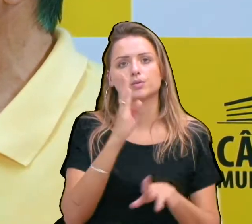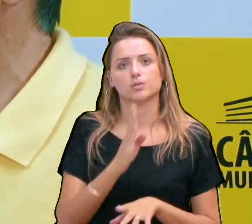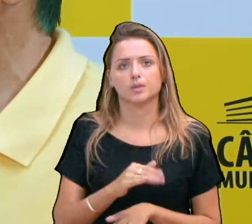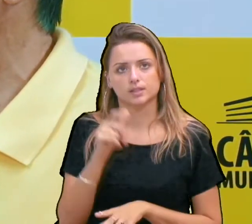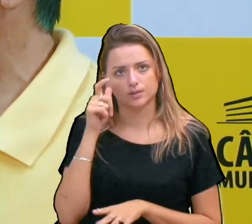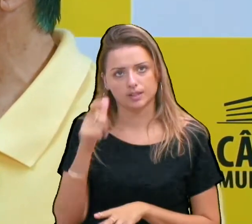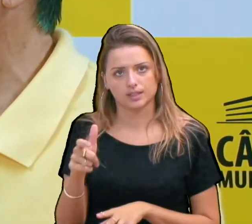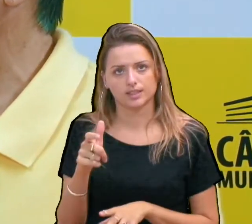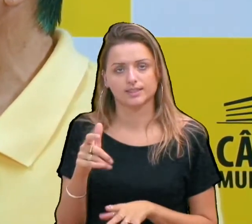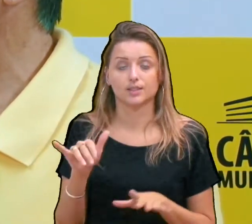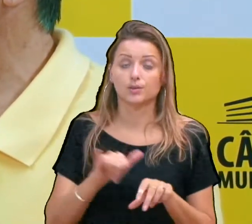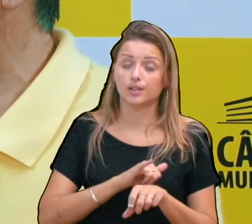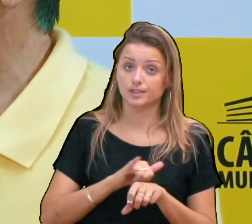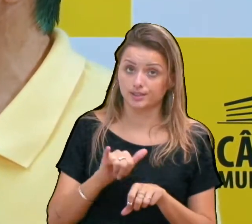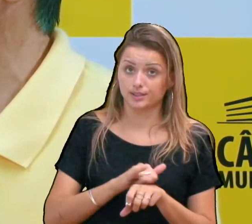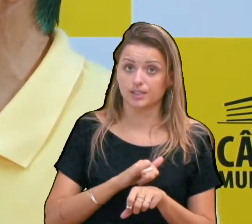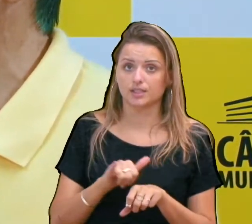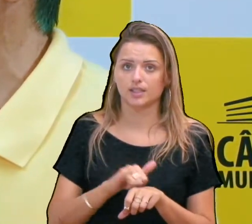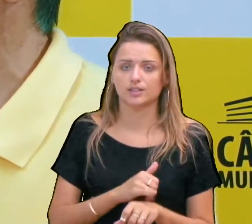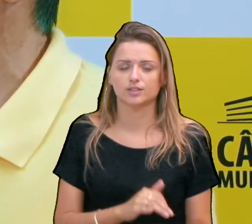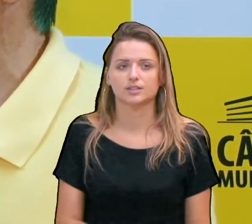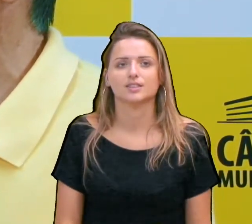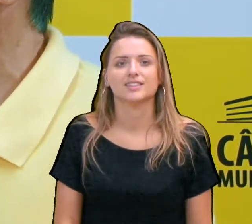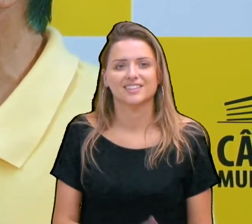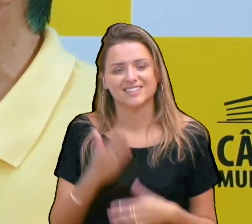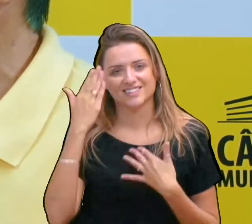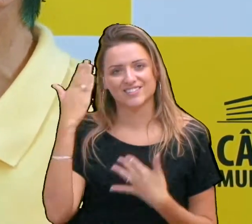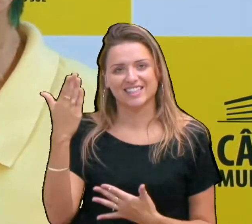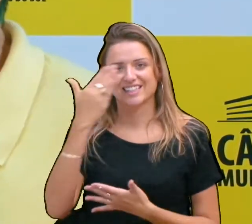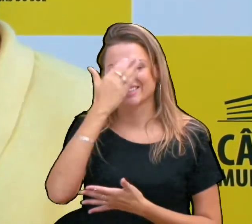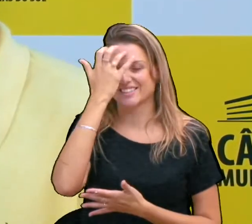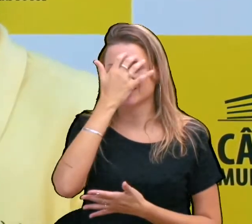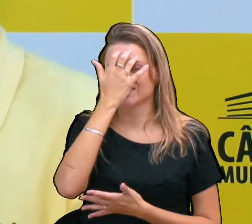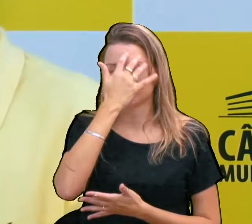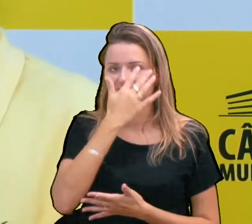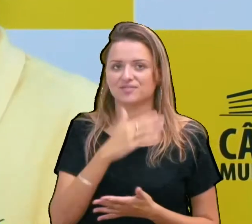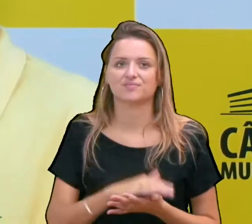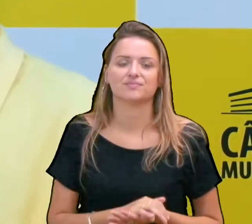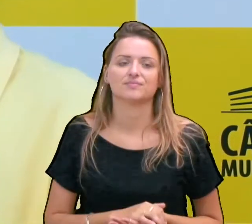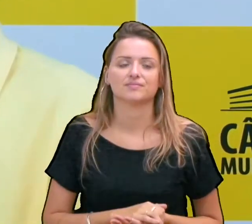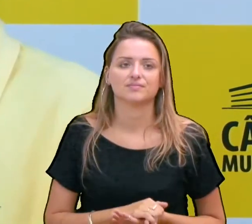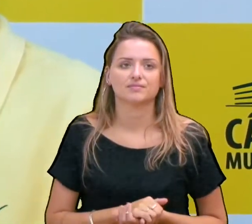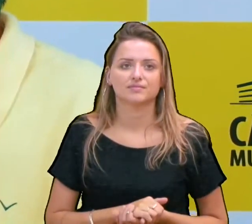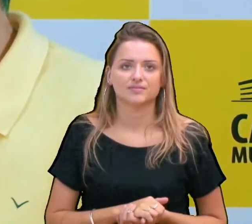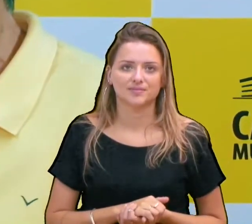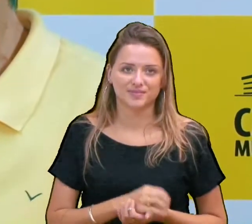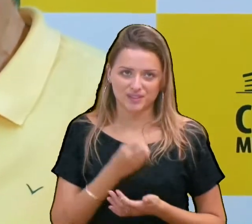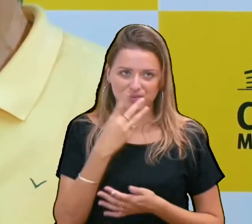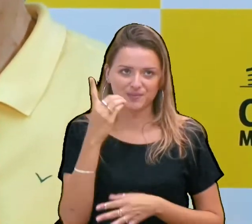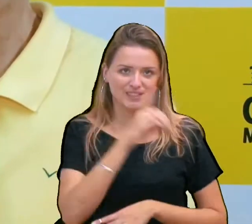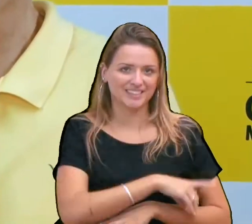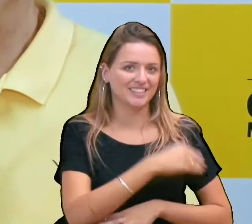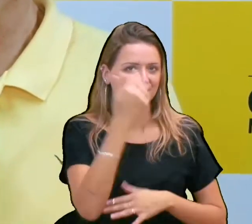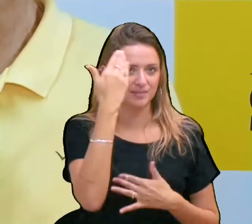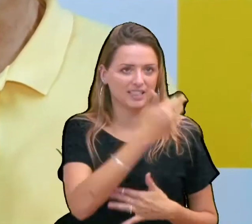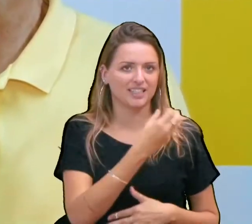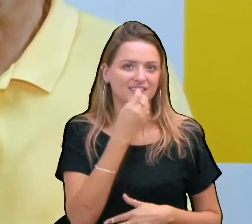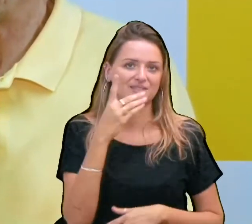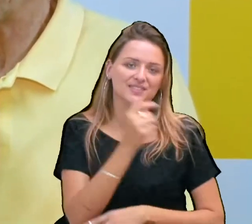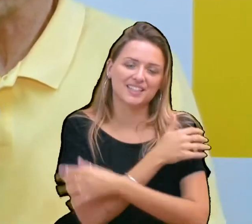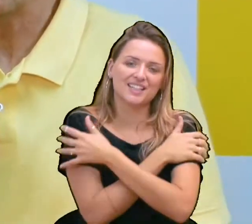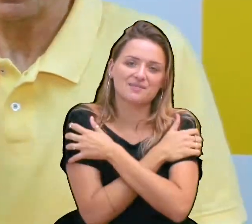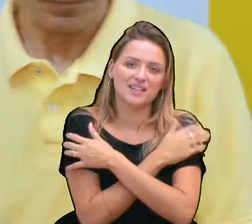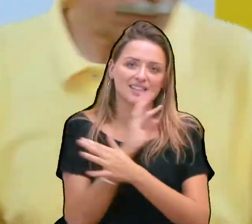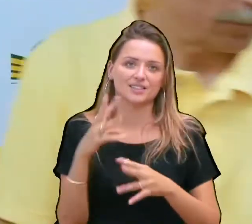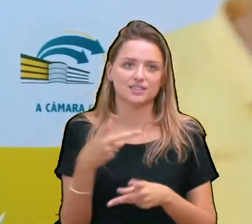atento a essas manobras aí esdrúxulas. Muito bem, obrigado pela sua participação, vereadora Adiló de Domênico, bom dia. Obrigado, um grande